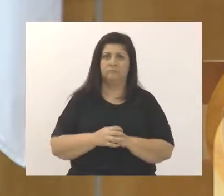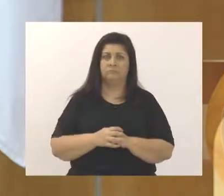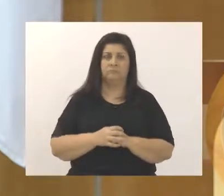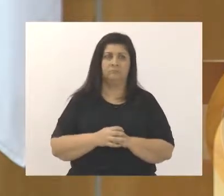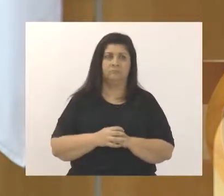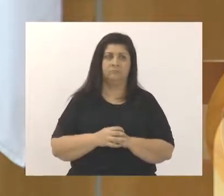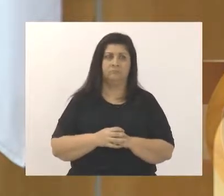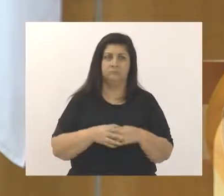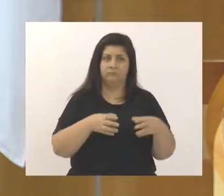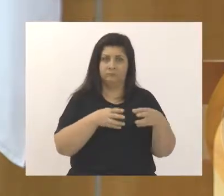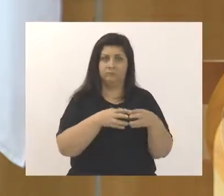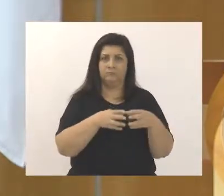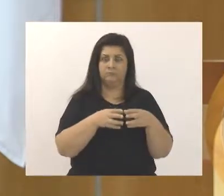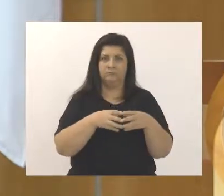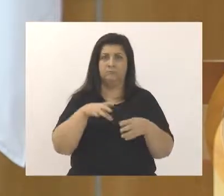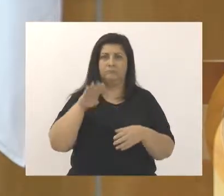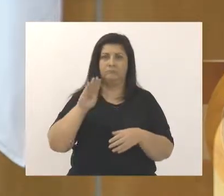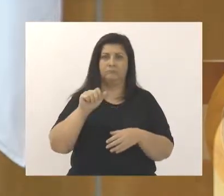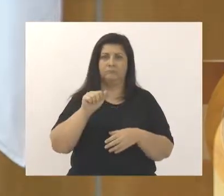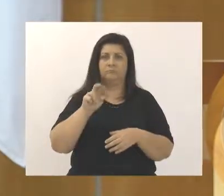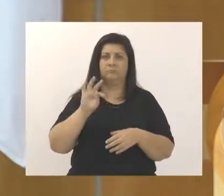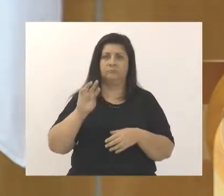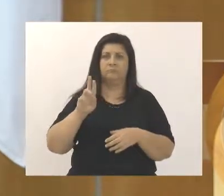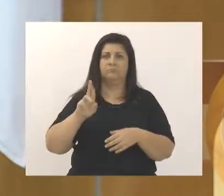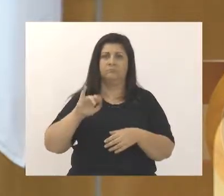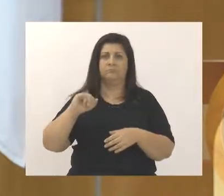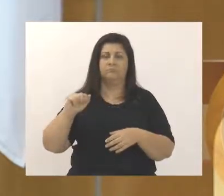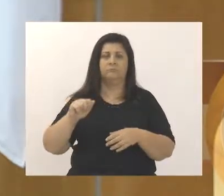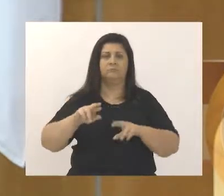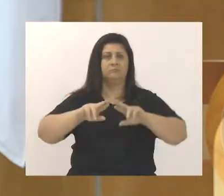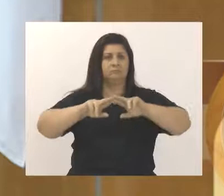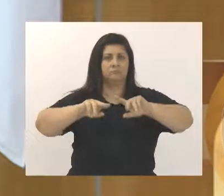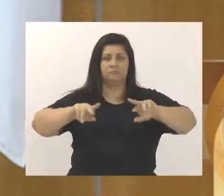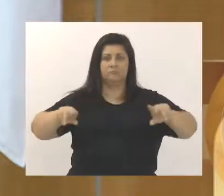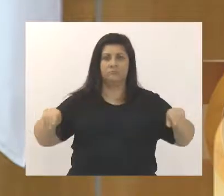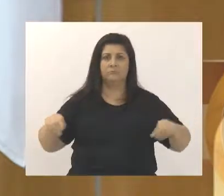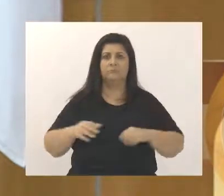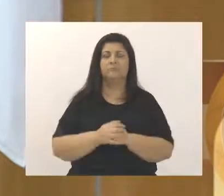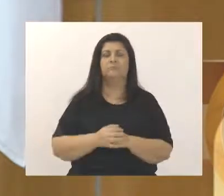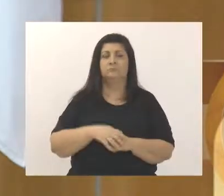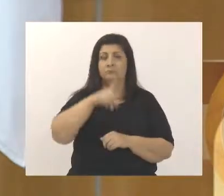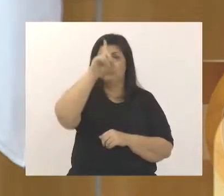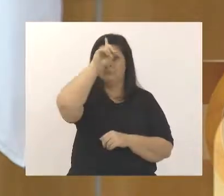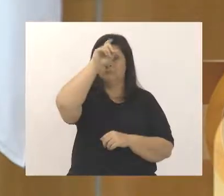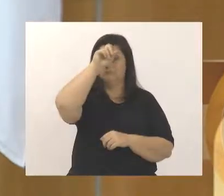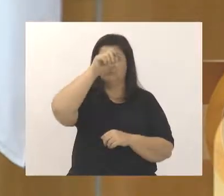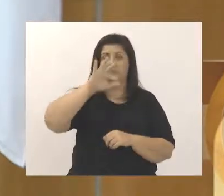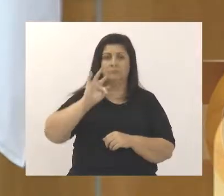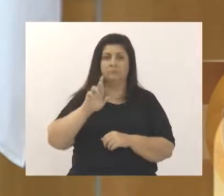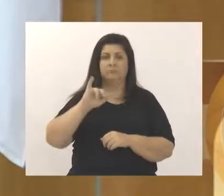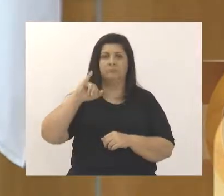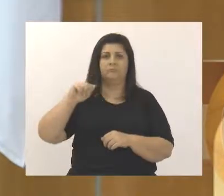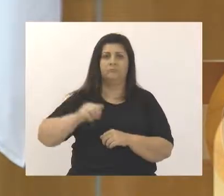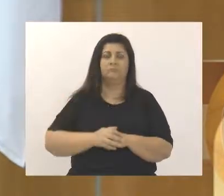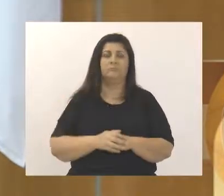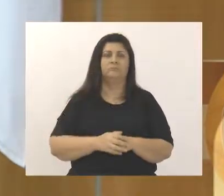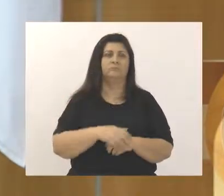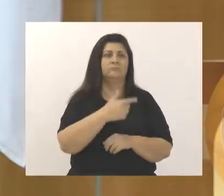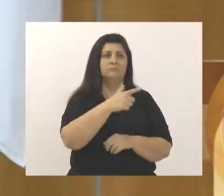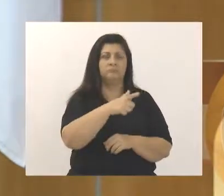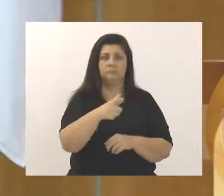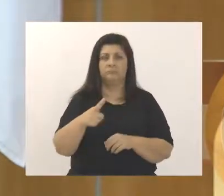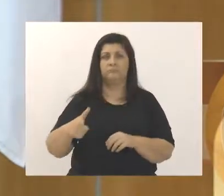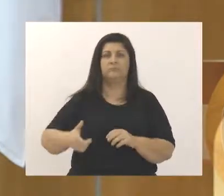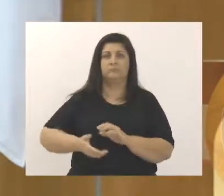a comunidade Batuíra, Casa Mãe, Hospital São Francisco, Dr. Jorge Associação Médica de